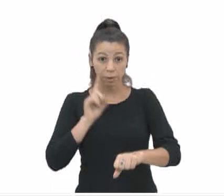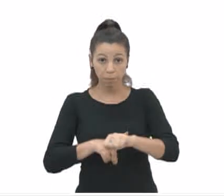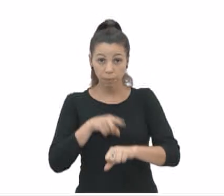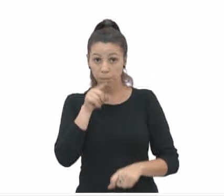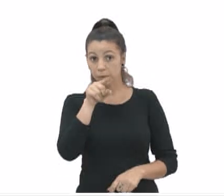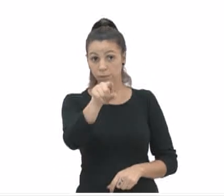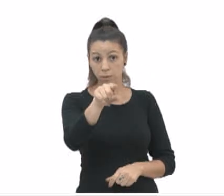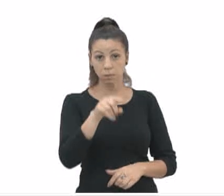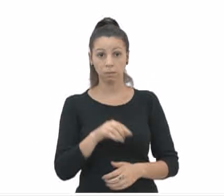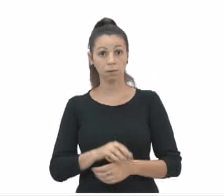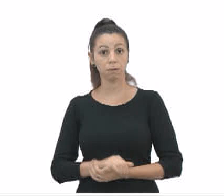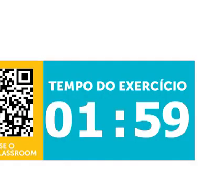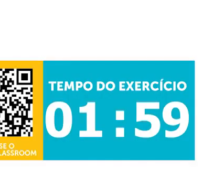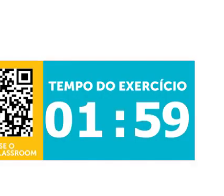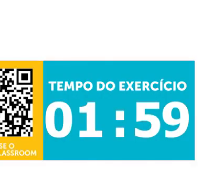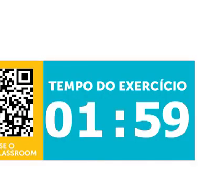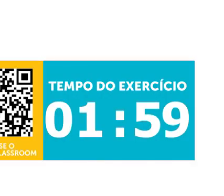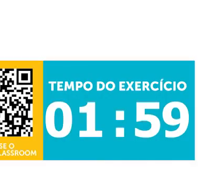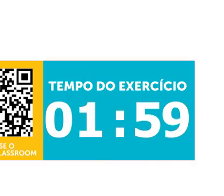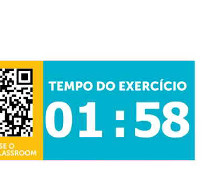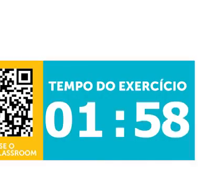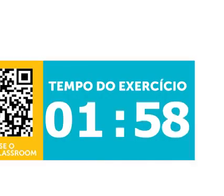você.